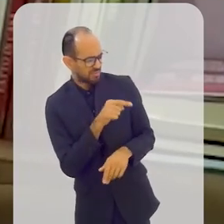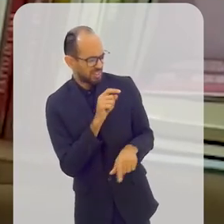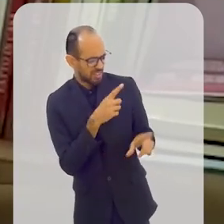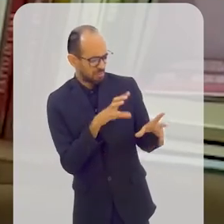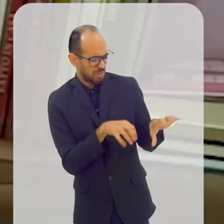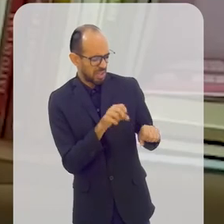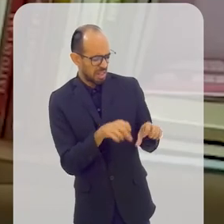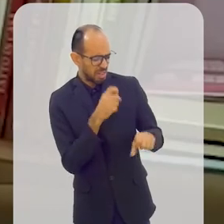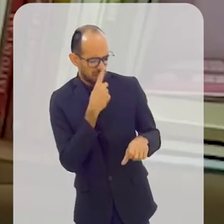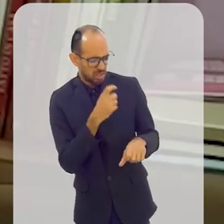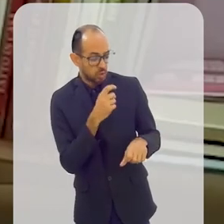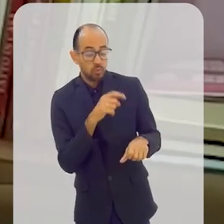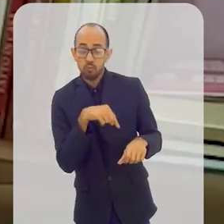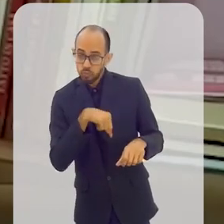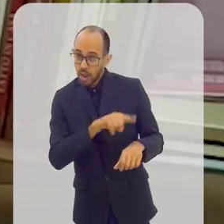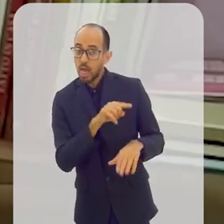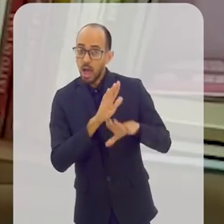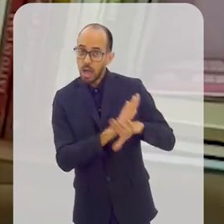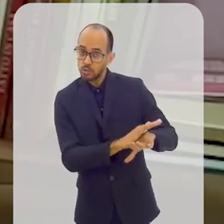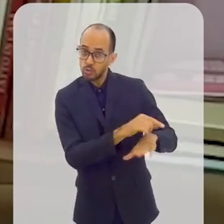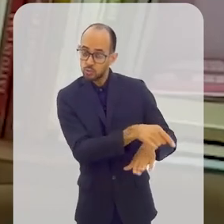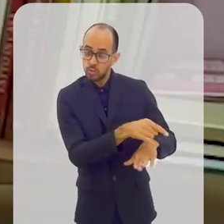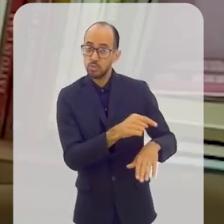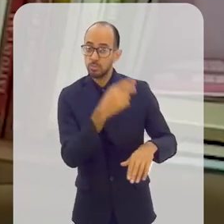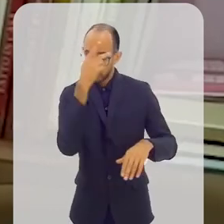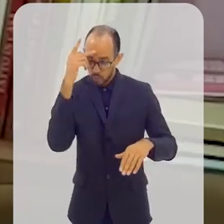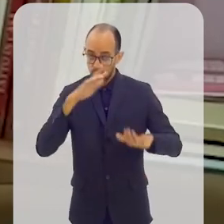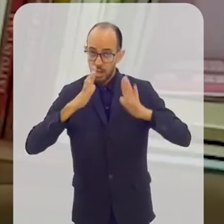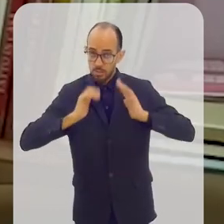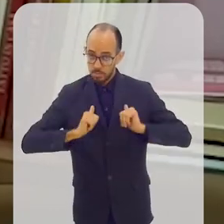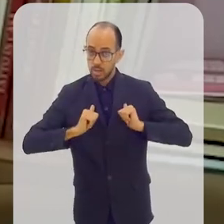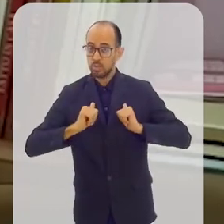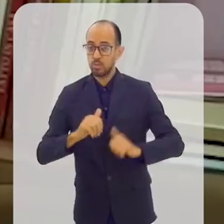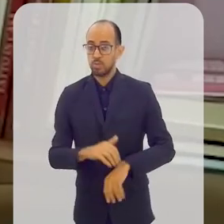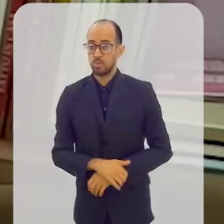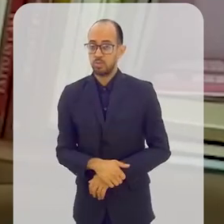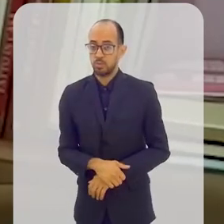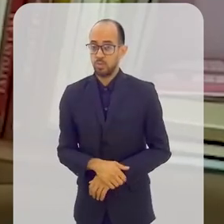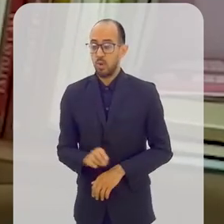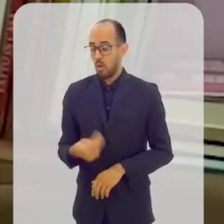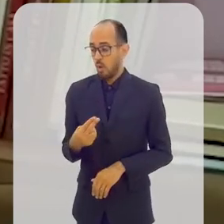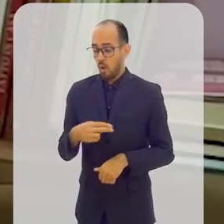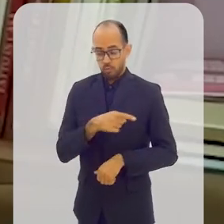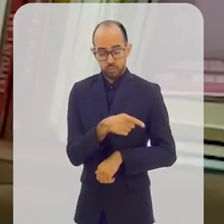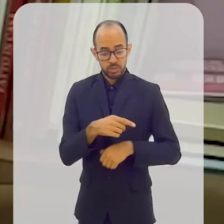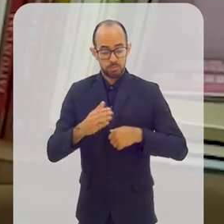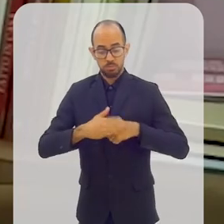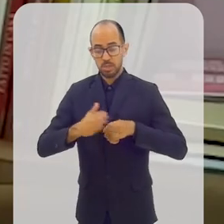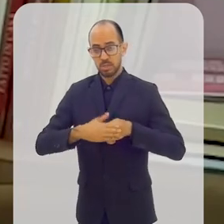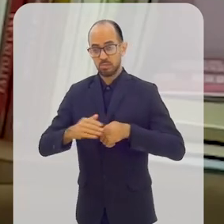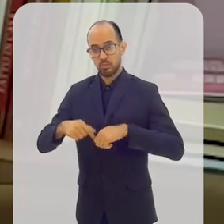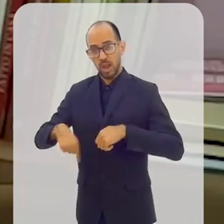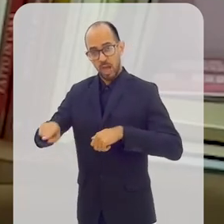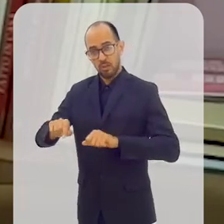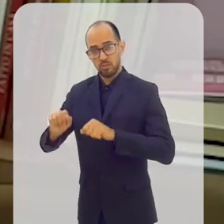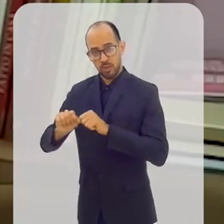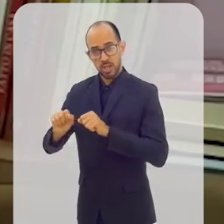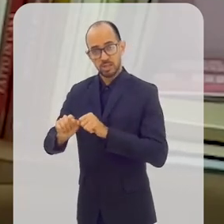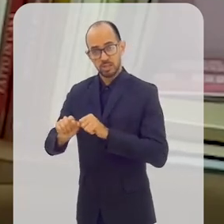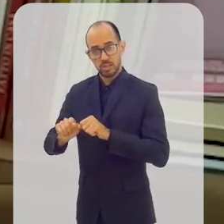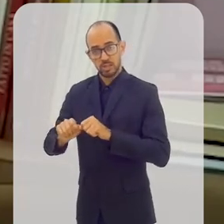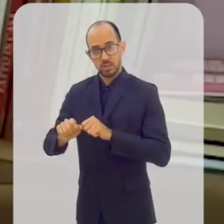tá não sei o quê, vá ajudar aquele que está limpando. Ou você mesmo pega e faça uma